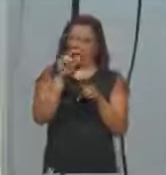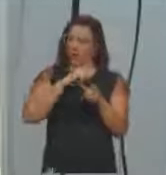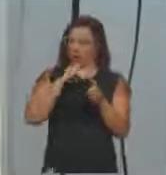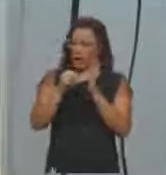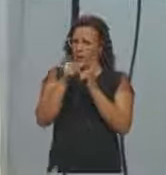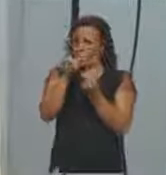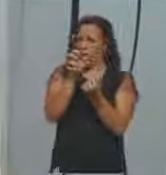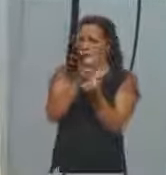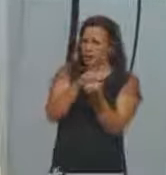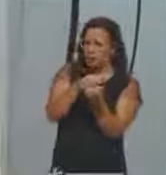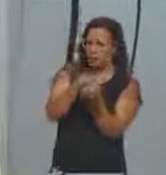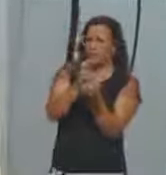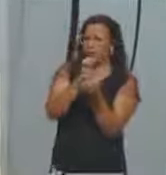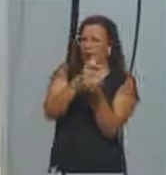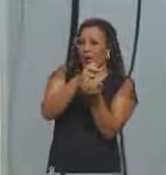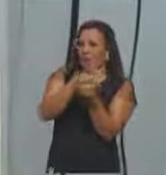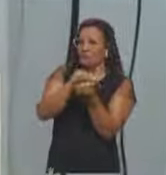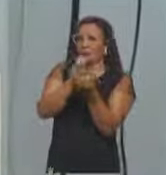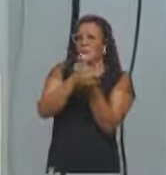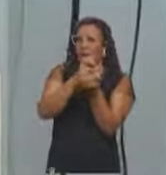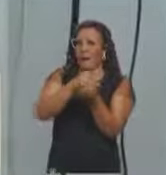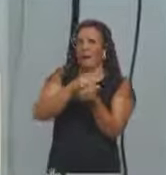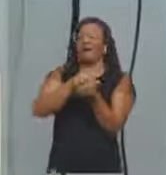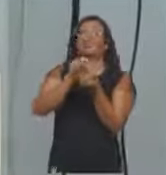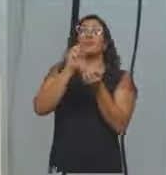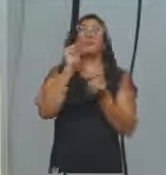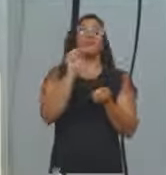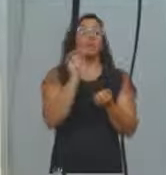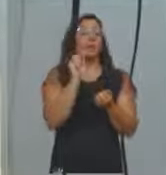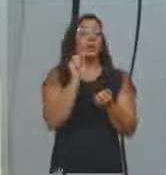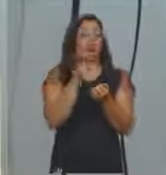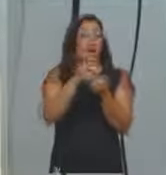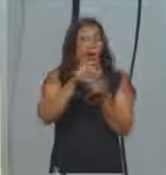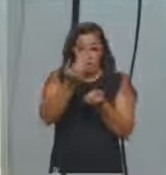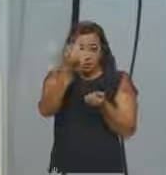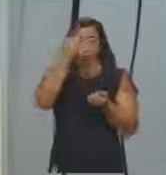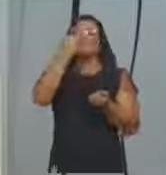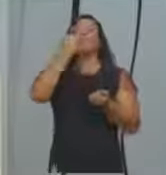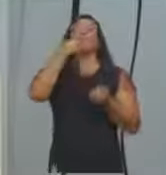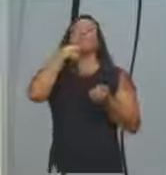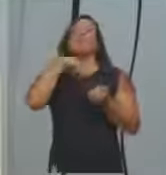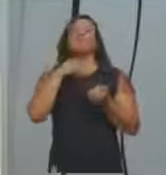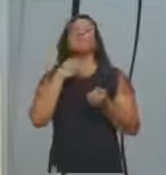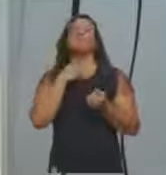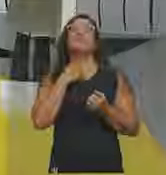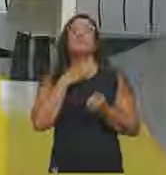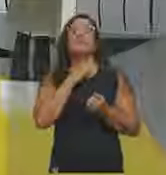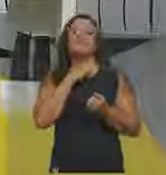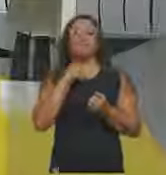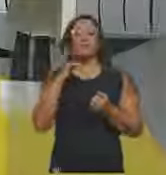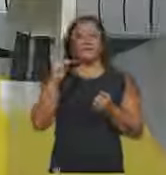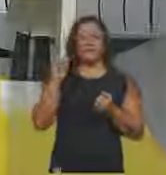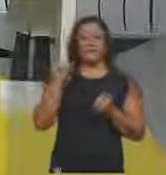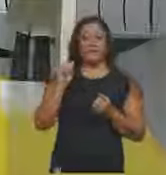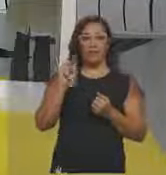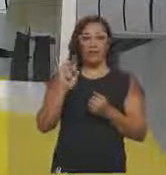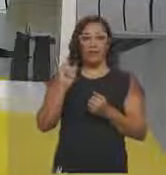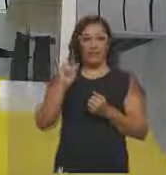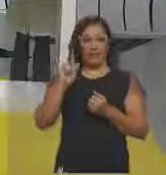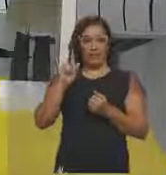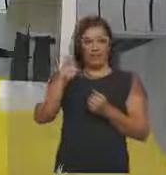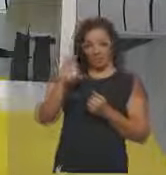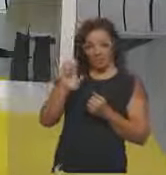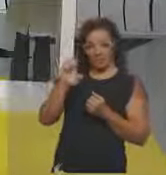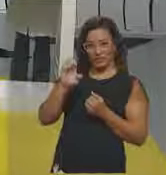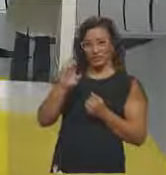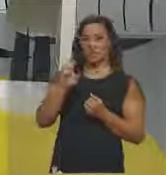mastigação, esse alimento ele vai passar por uma estrutura chamada faringe. A faringe é